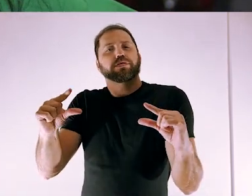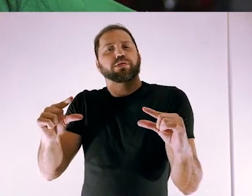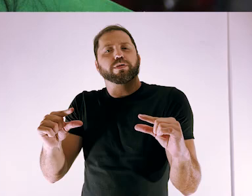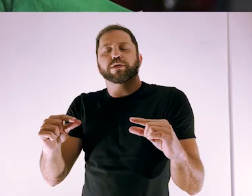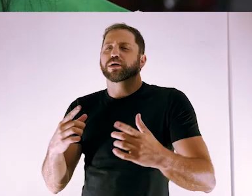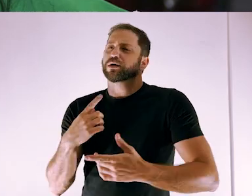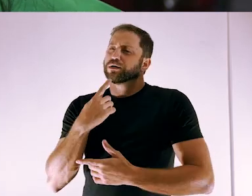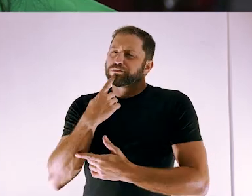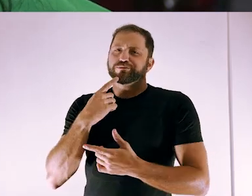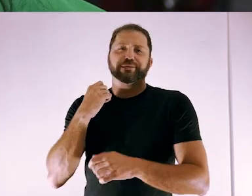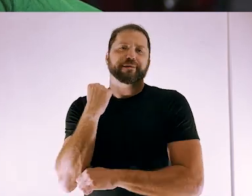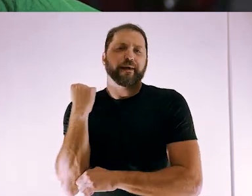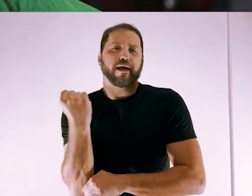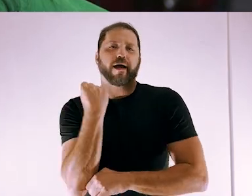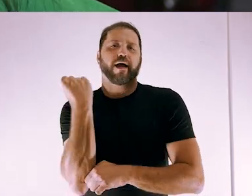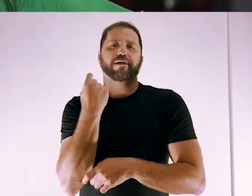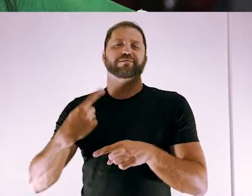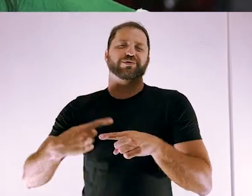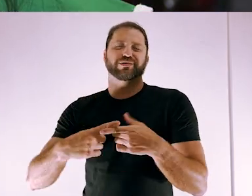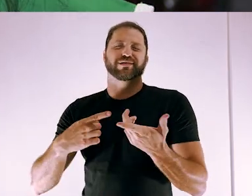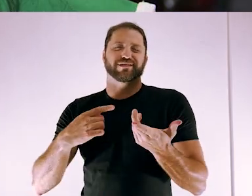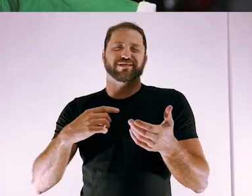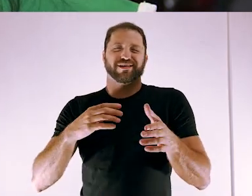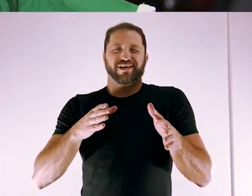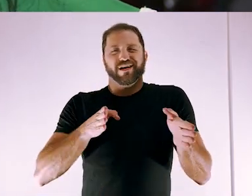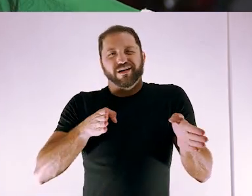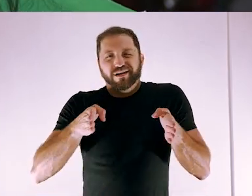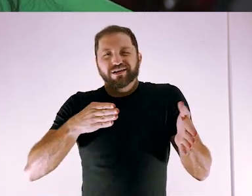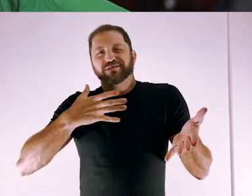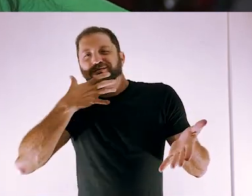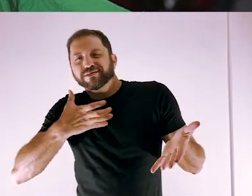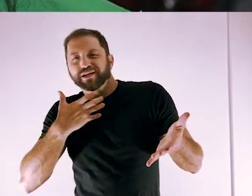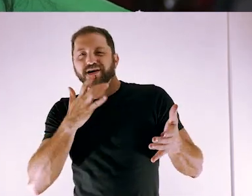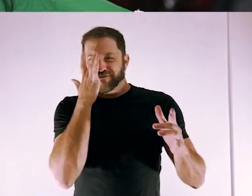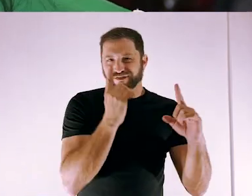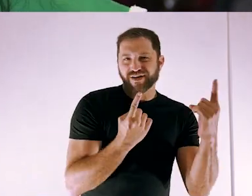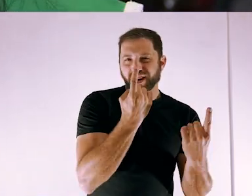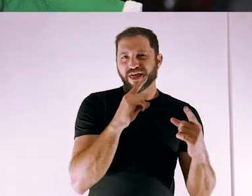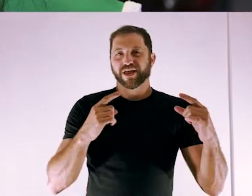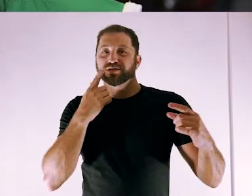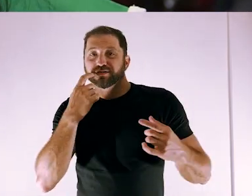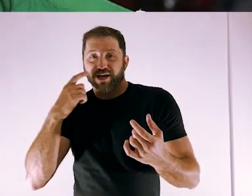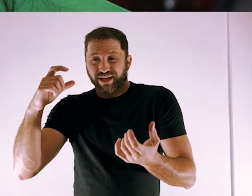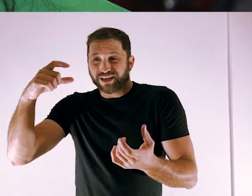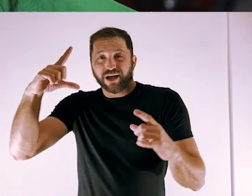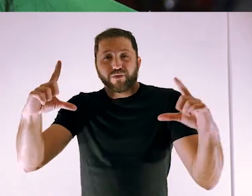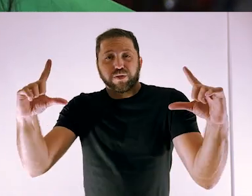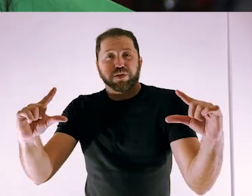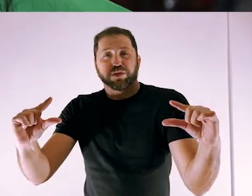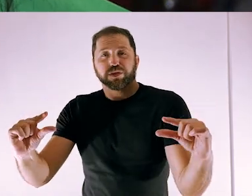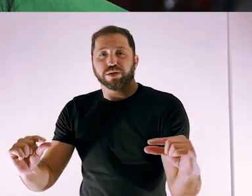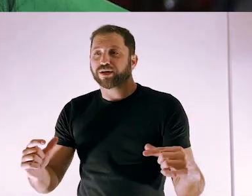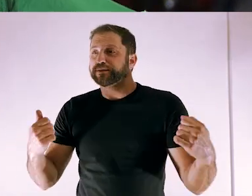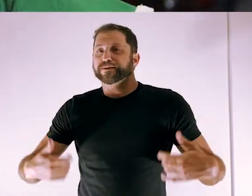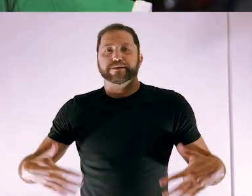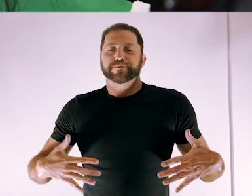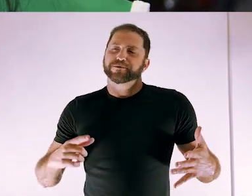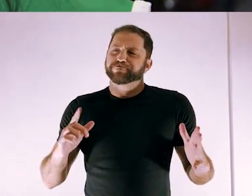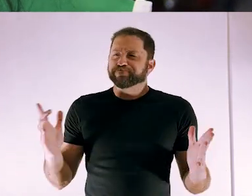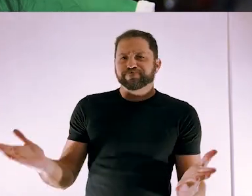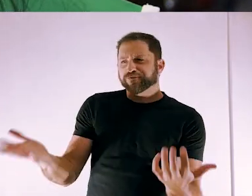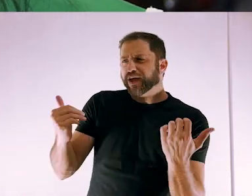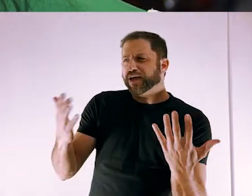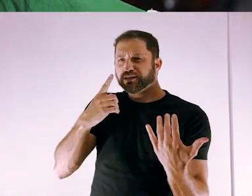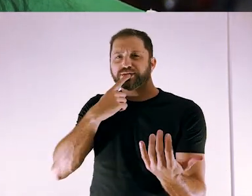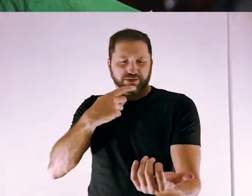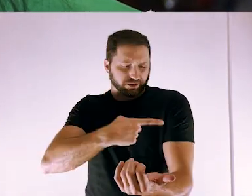de sangue estavam em estado crítico, por conta das festas de finais de ano e por conta também das festas de carnaval. Então, eles